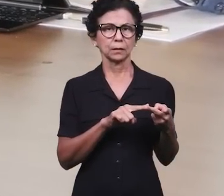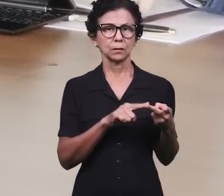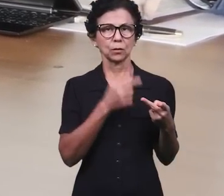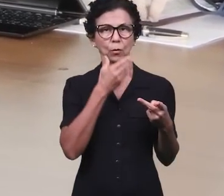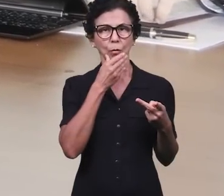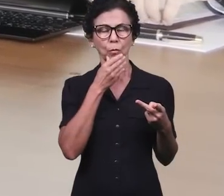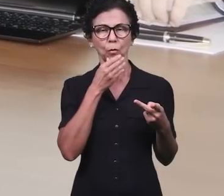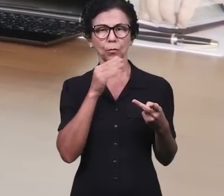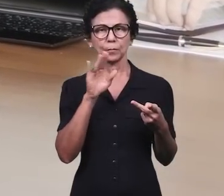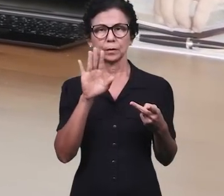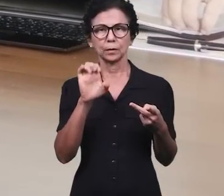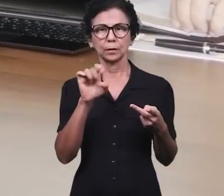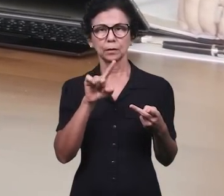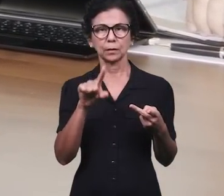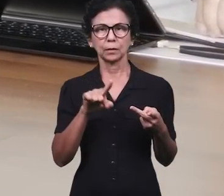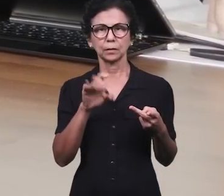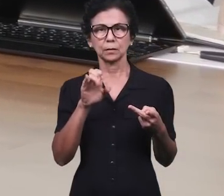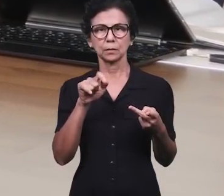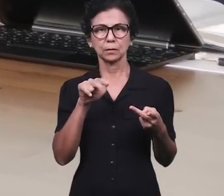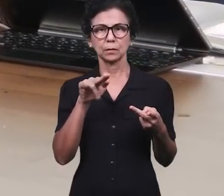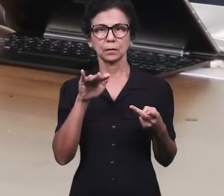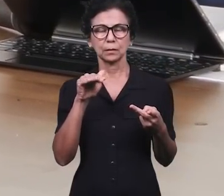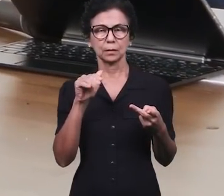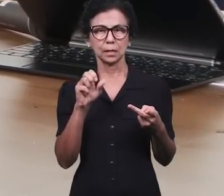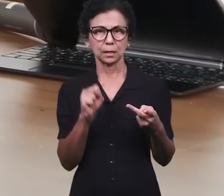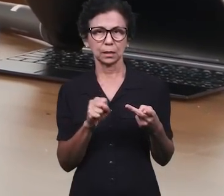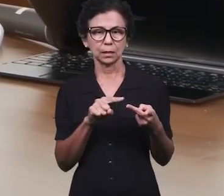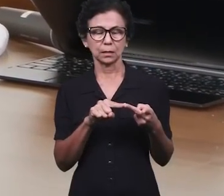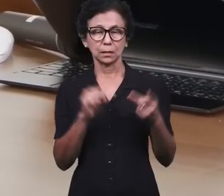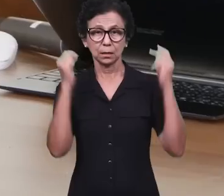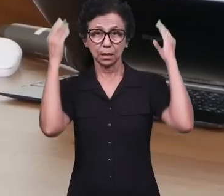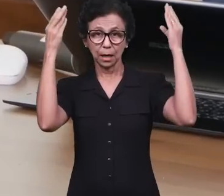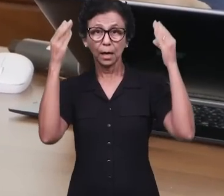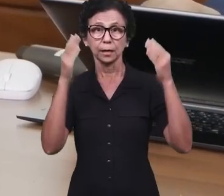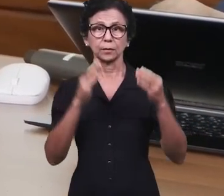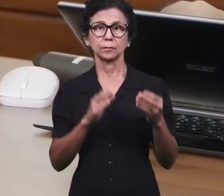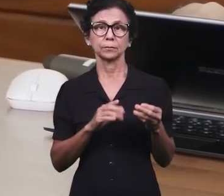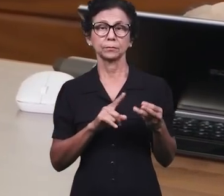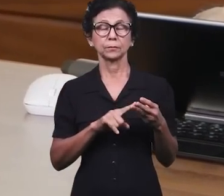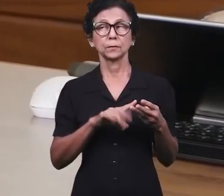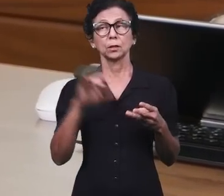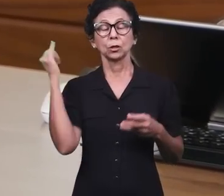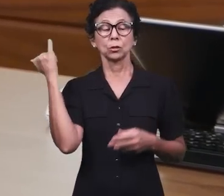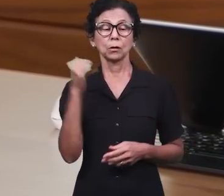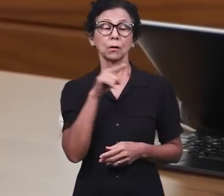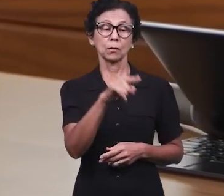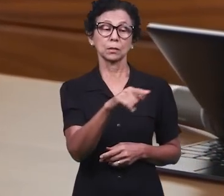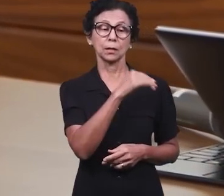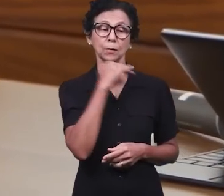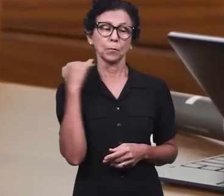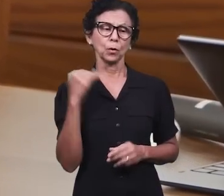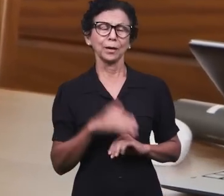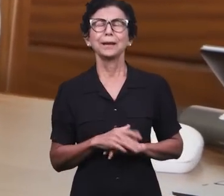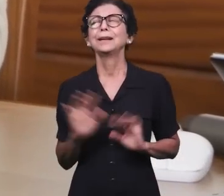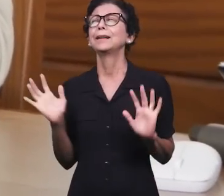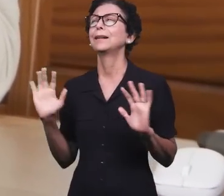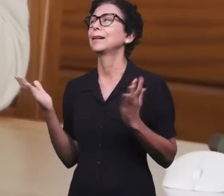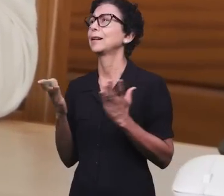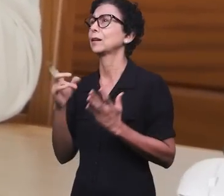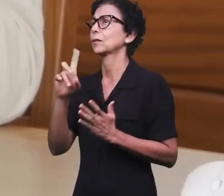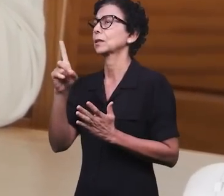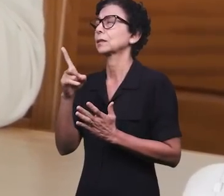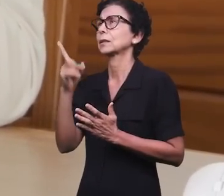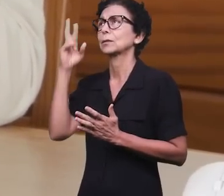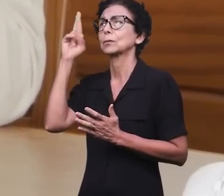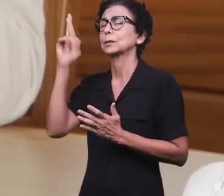porque ele tinha crédito diante de Deus, hein? O Senhor falou: Ezequias, você vai morrer. Ele falou: Senhor, mas o Senhor,